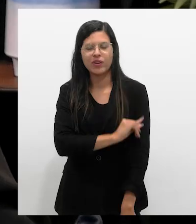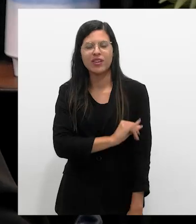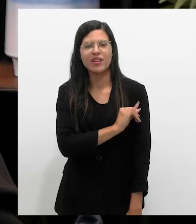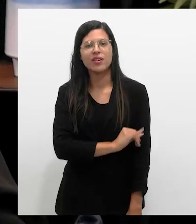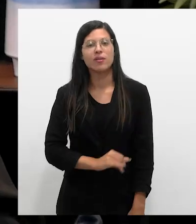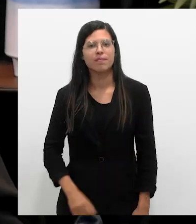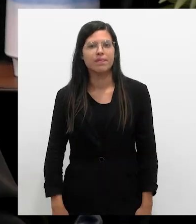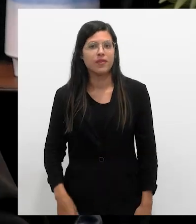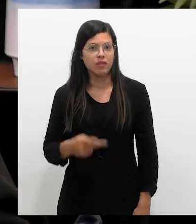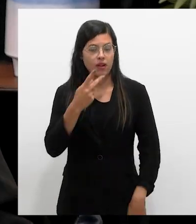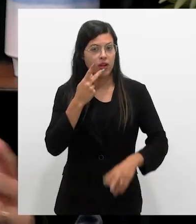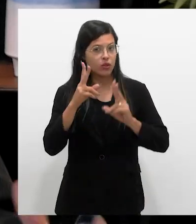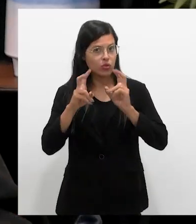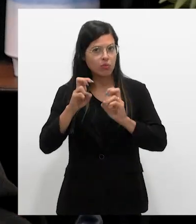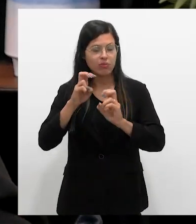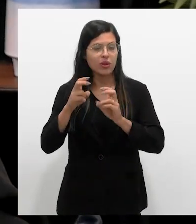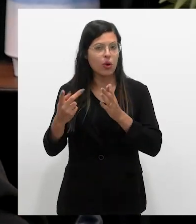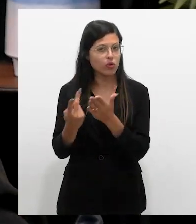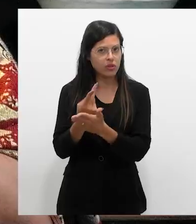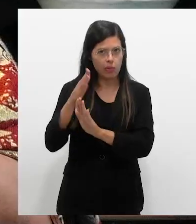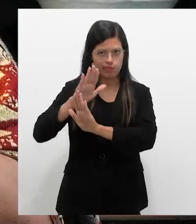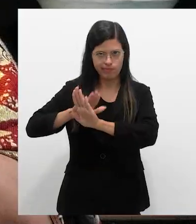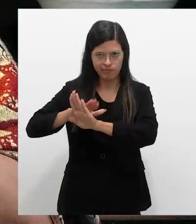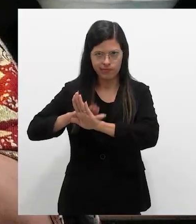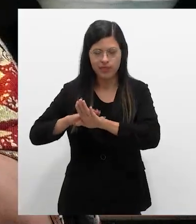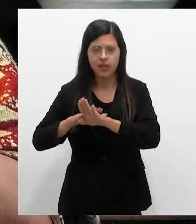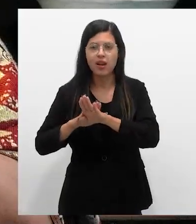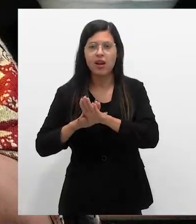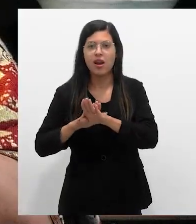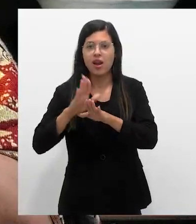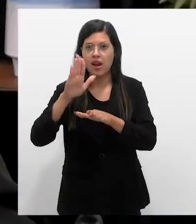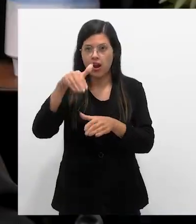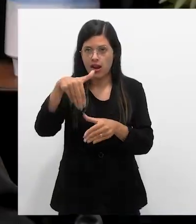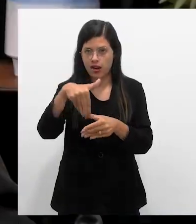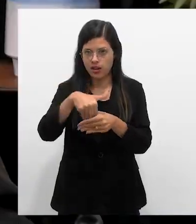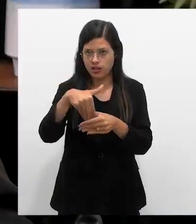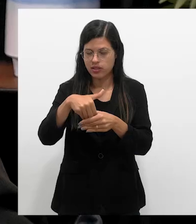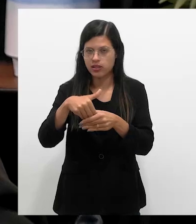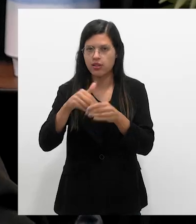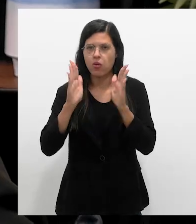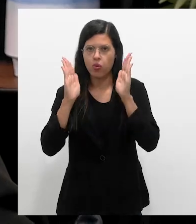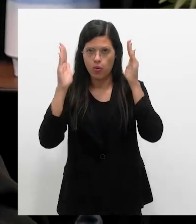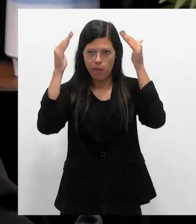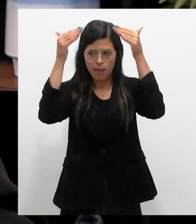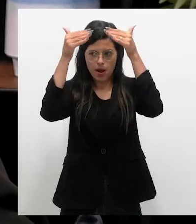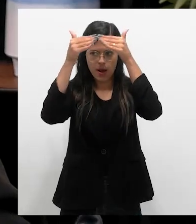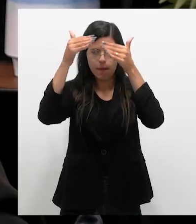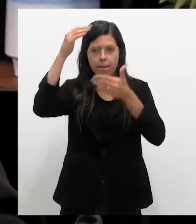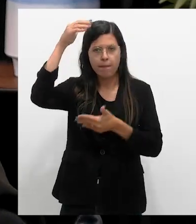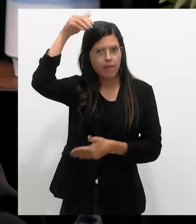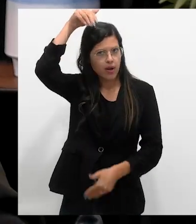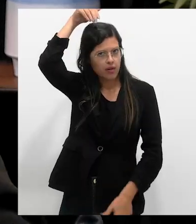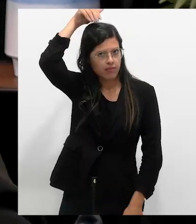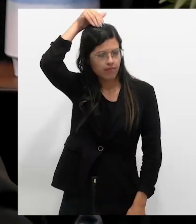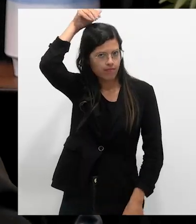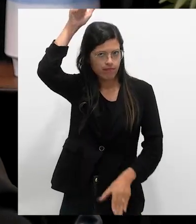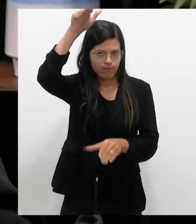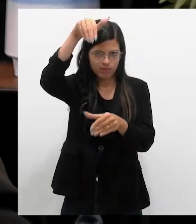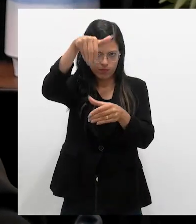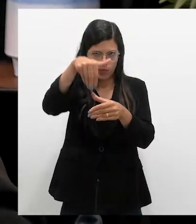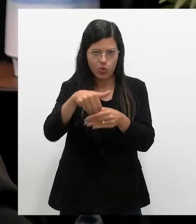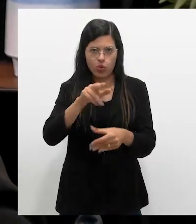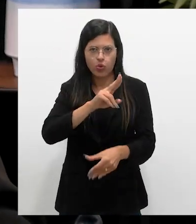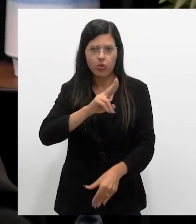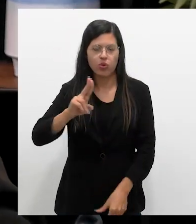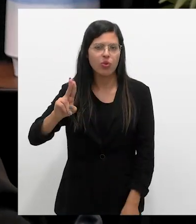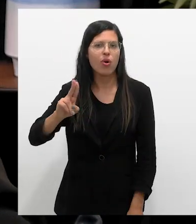lá, falar um pouquinho dos bastidores, né? A eleição papal, ela se chama conclave. Por que tem esse